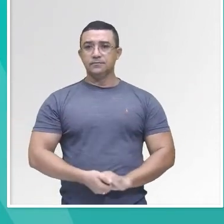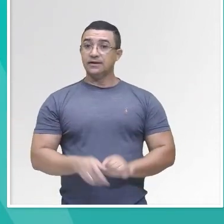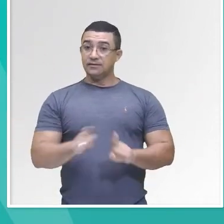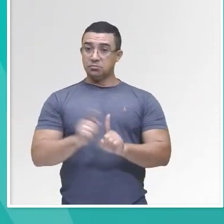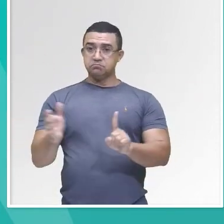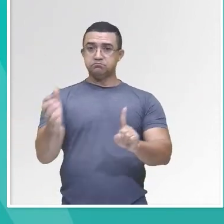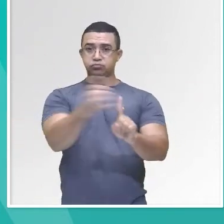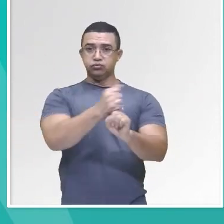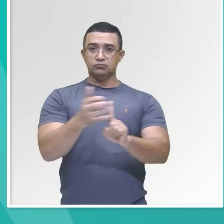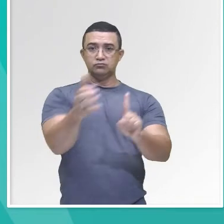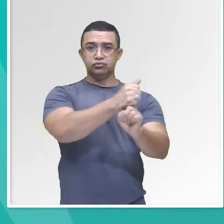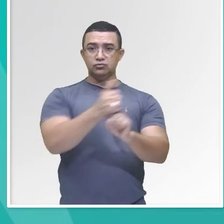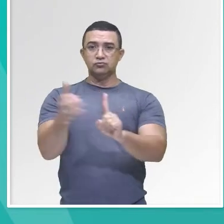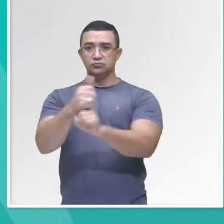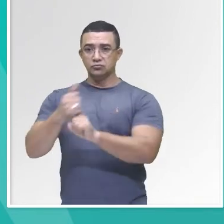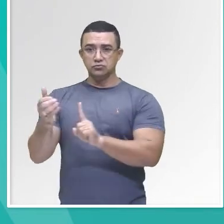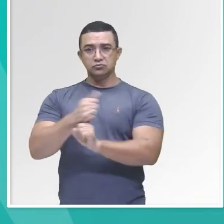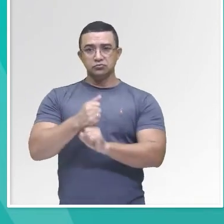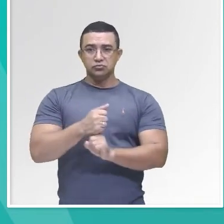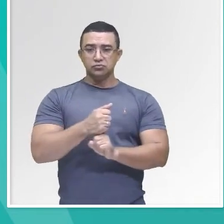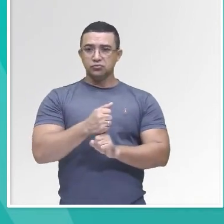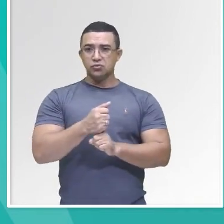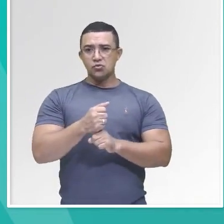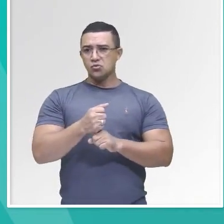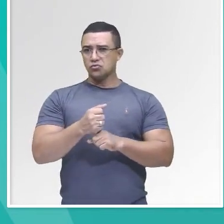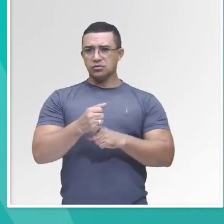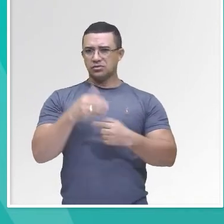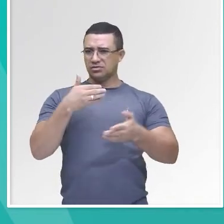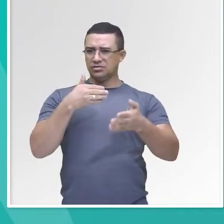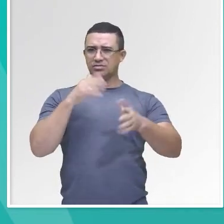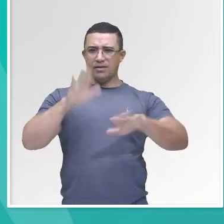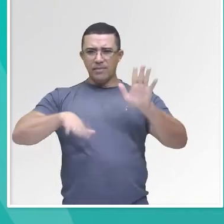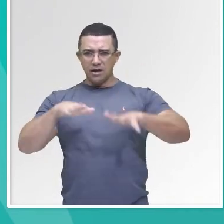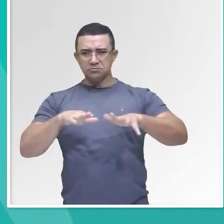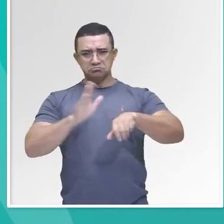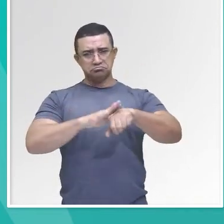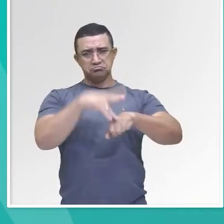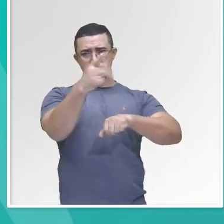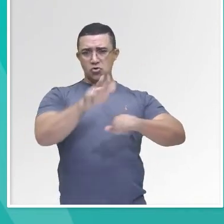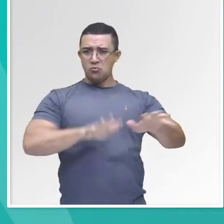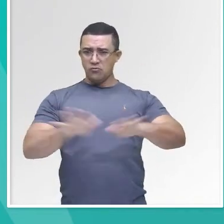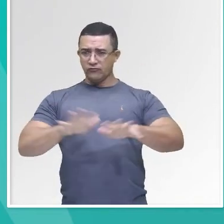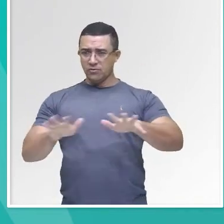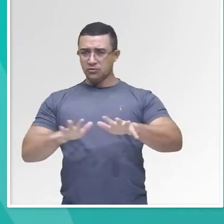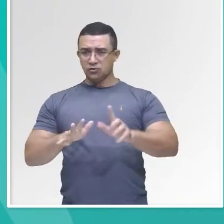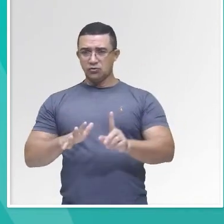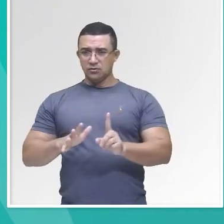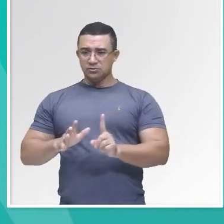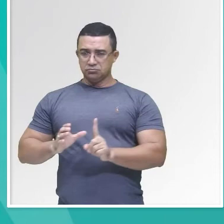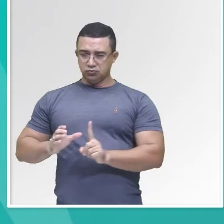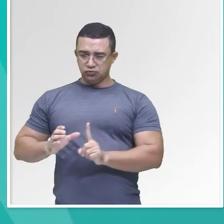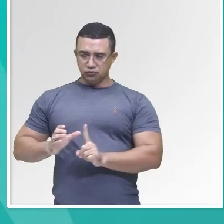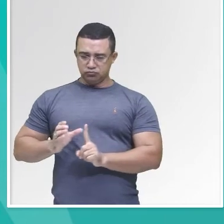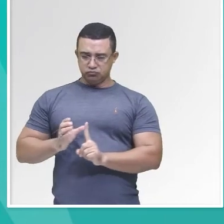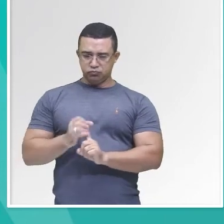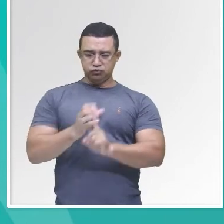da mesma forma que ela se movimenta, ou seja, na vertical e